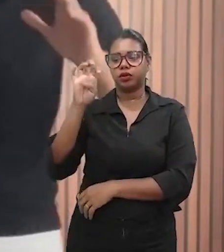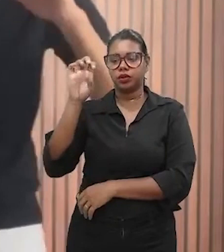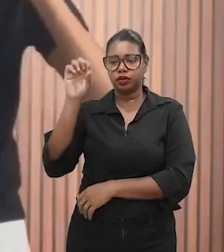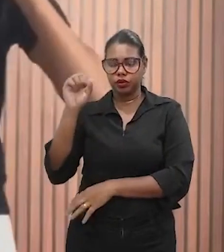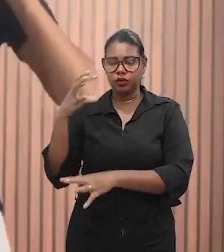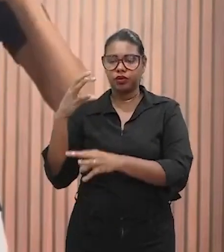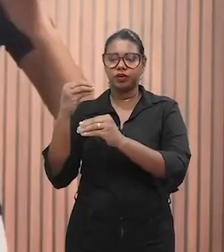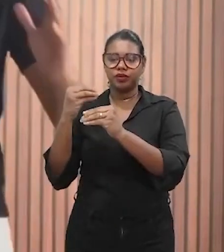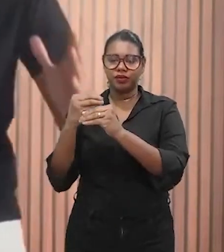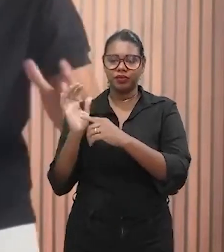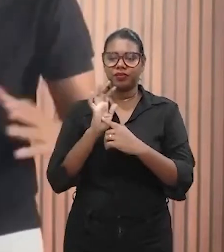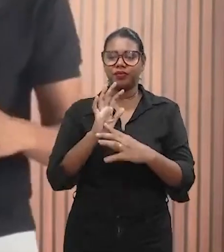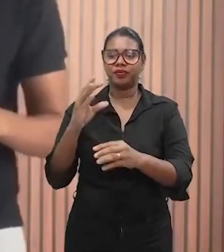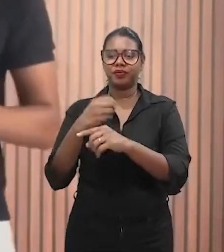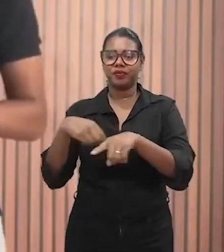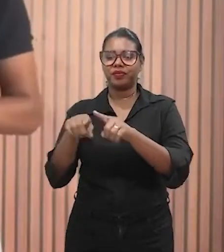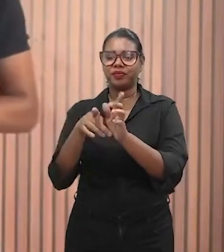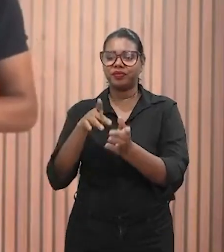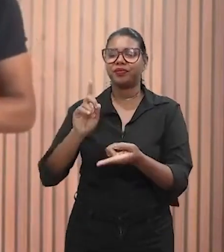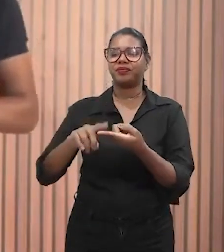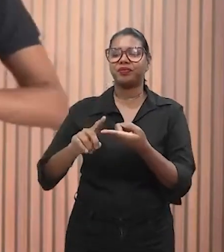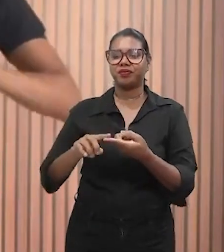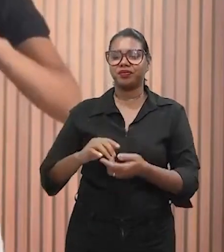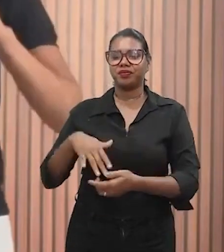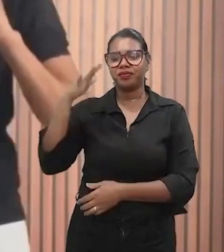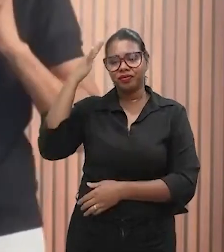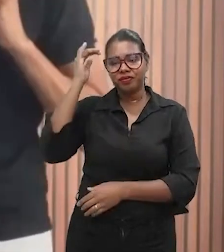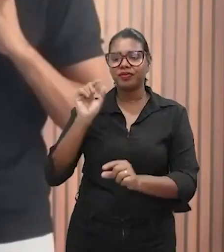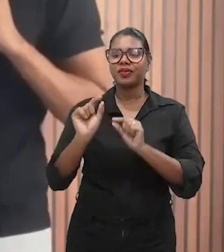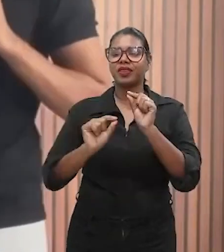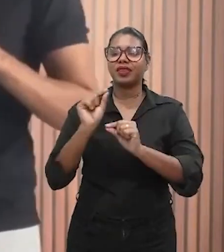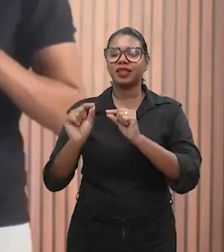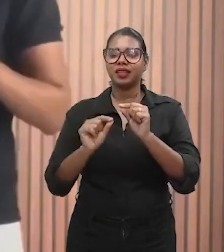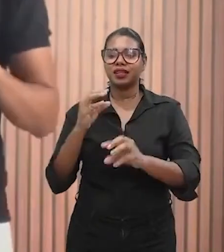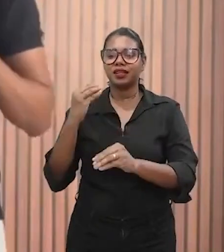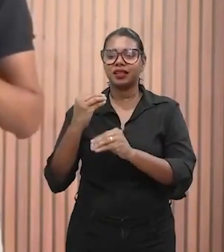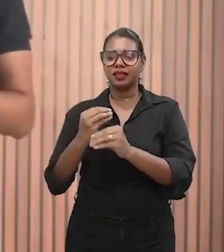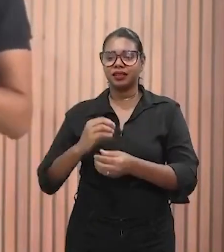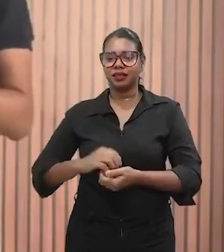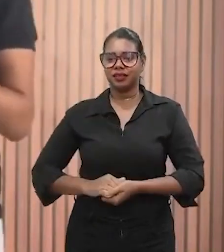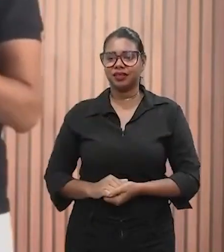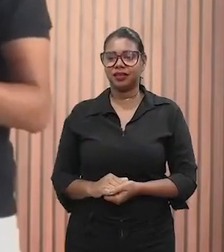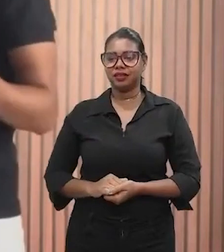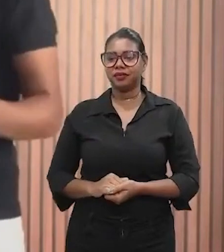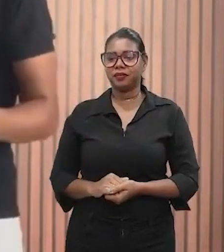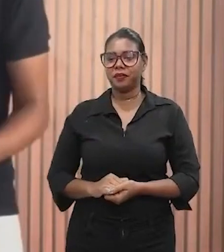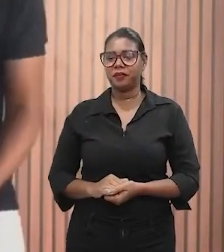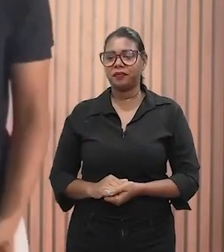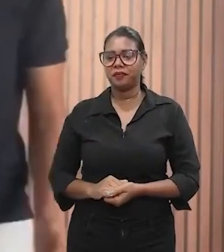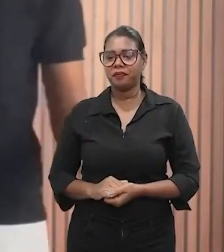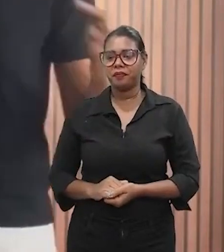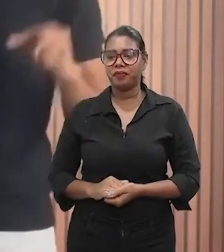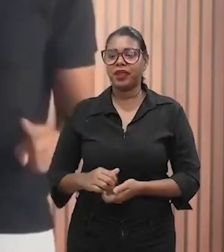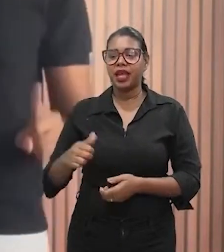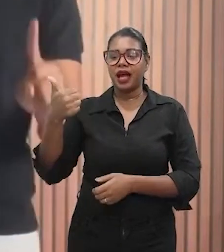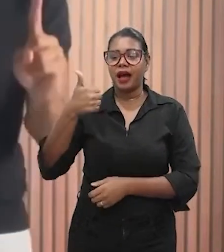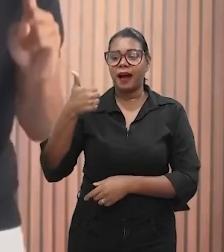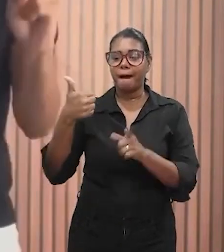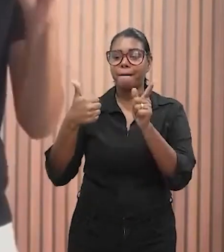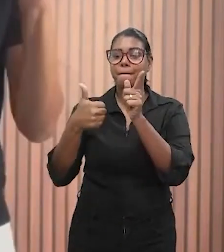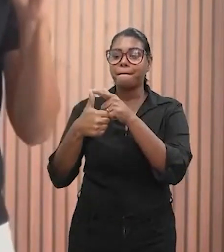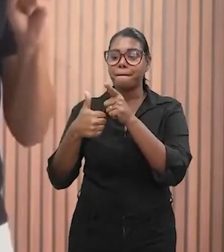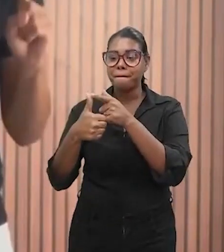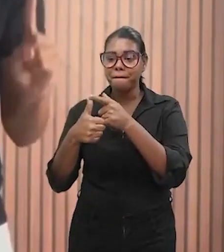Meus amores, é tudo beberes. Sabe por quê? Porque Bridget de Albuquerque, nada mais, nada menos, foi a